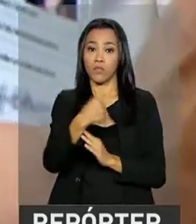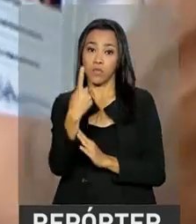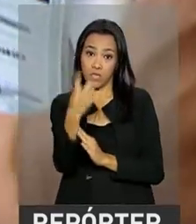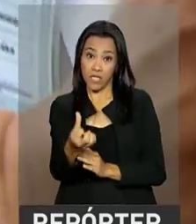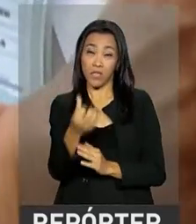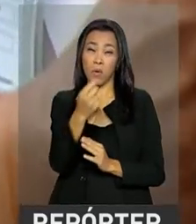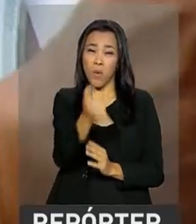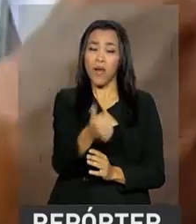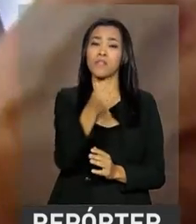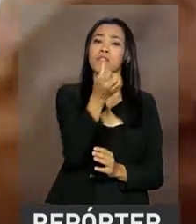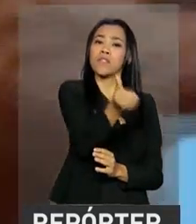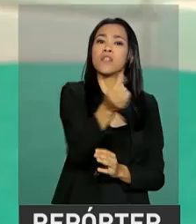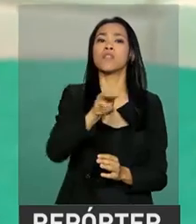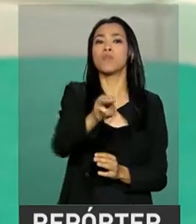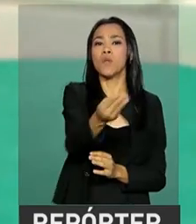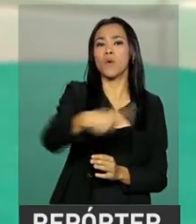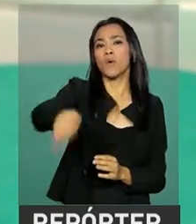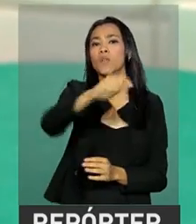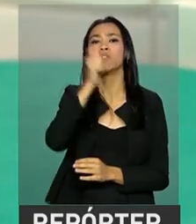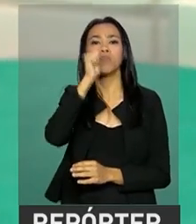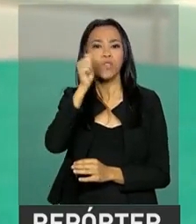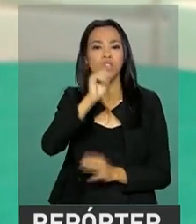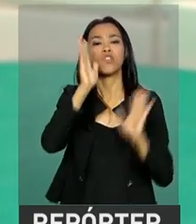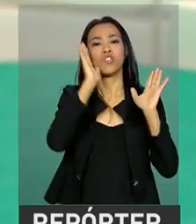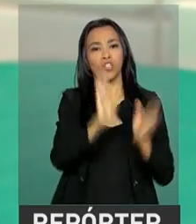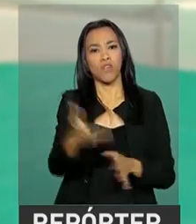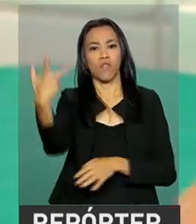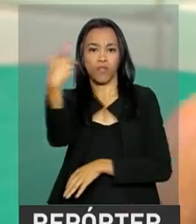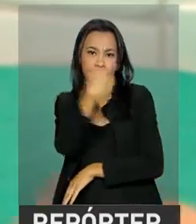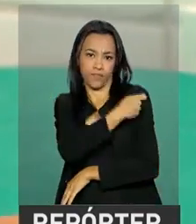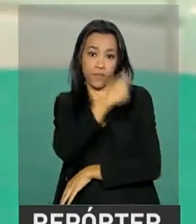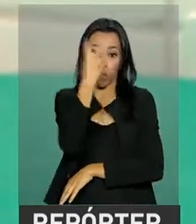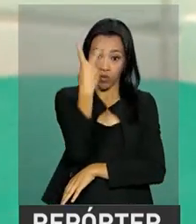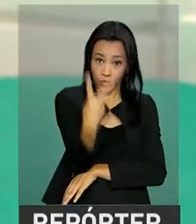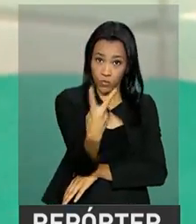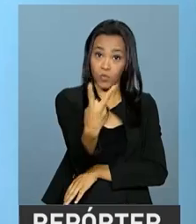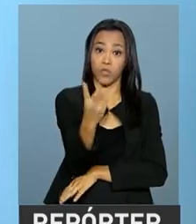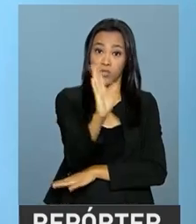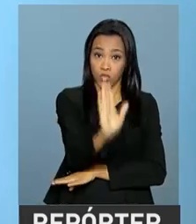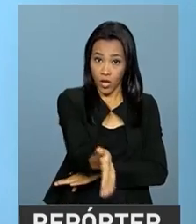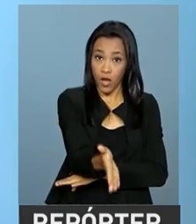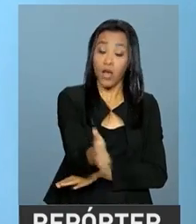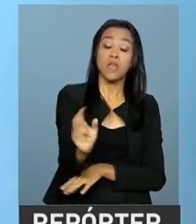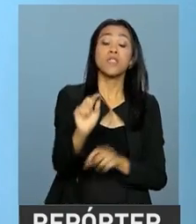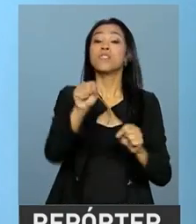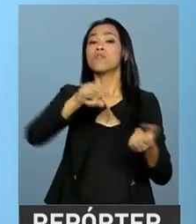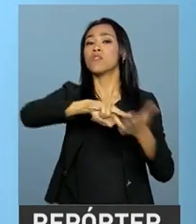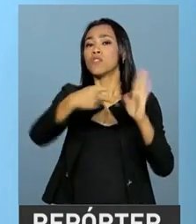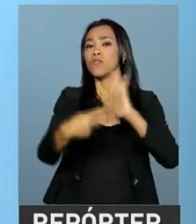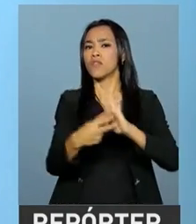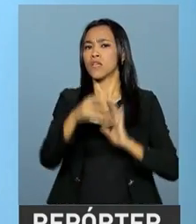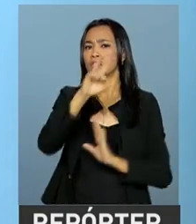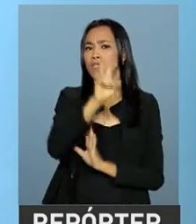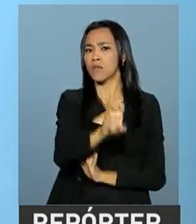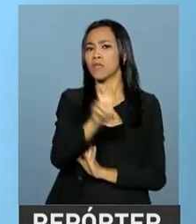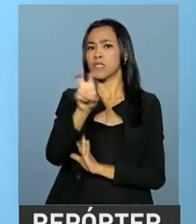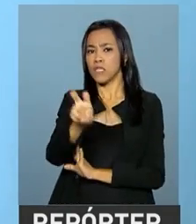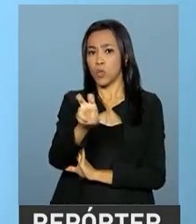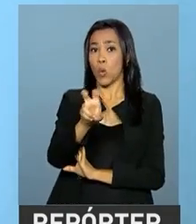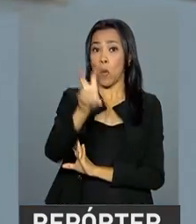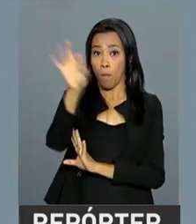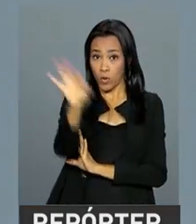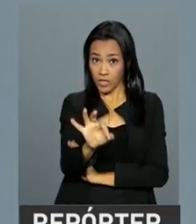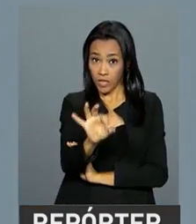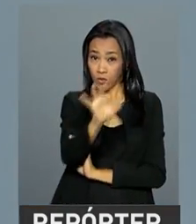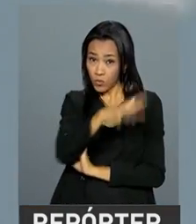de meninas de 9 a 14 anos foram imunizadas com as duas doses o que corresponde a 55% do